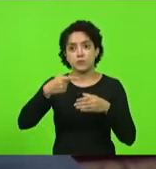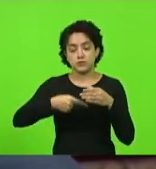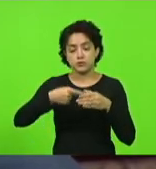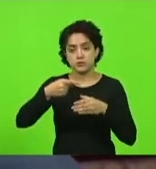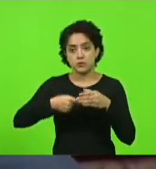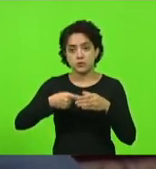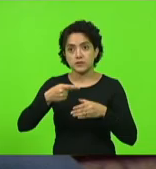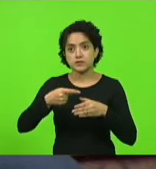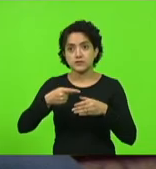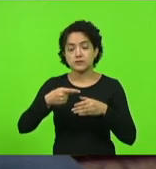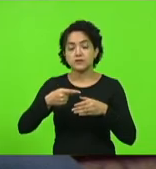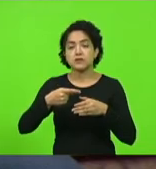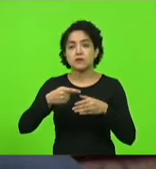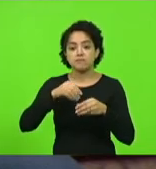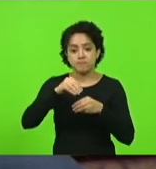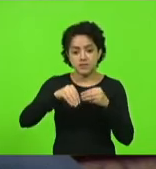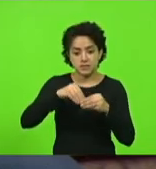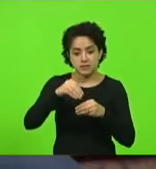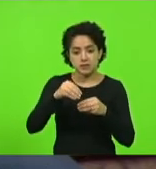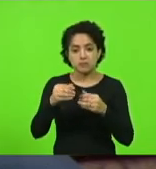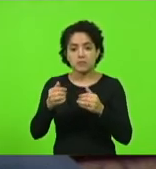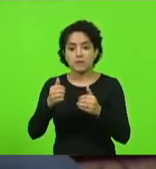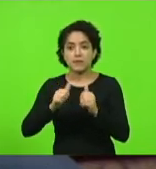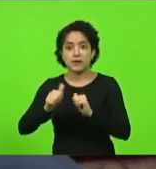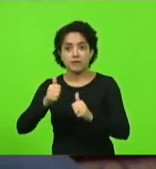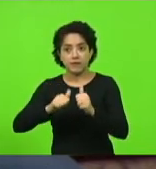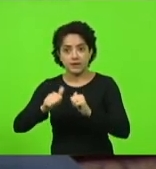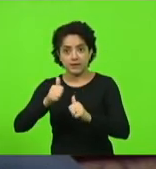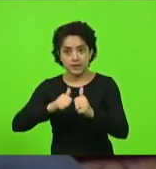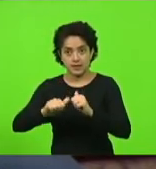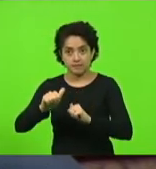casa, mistas, justamente para avaliar o plano de carreira.